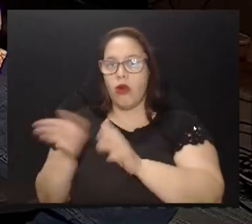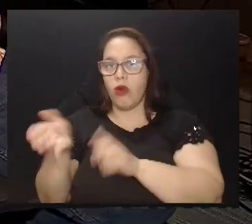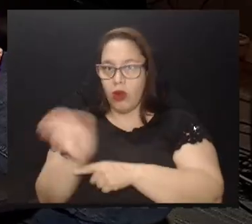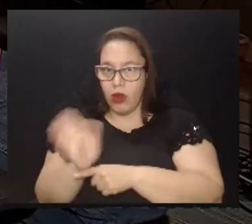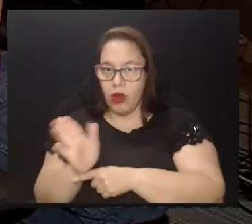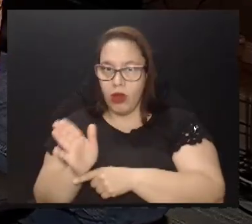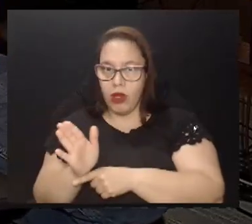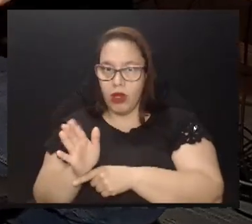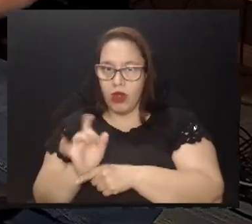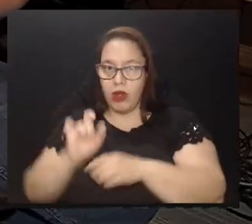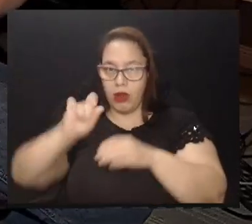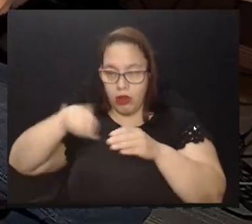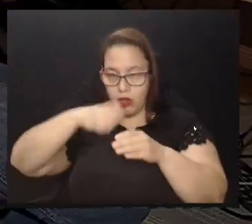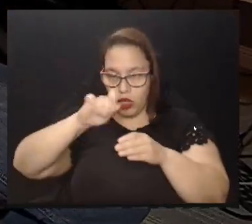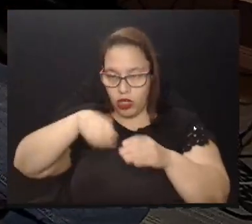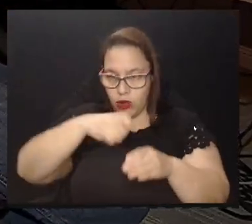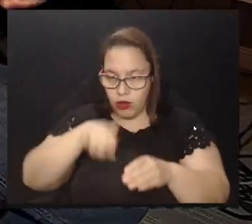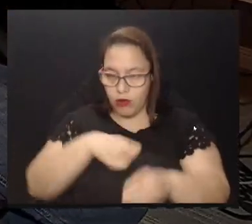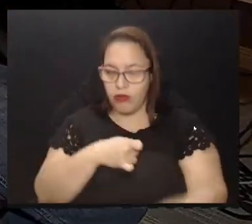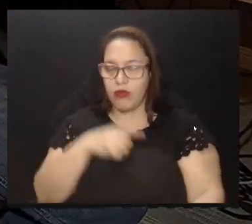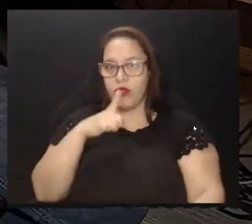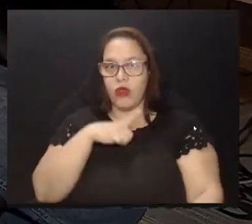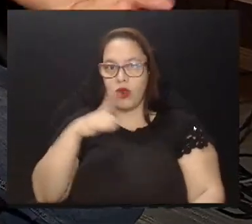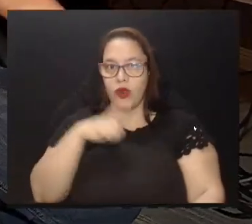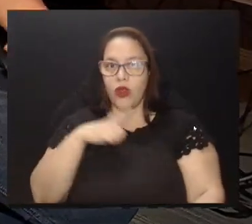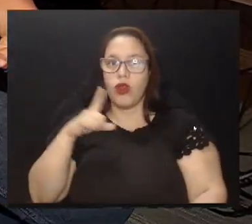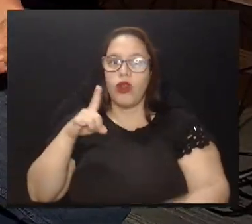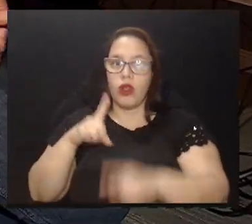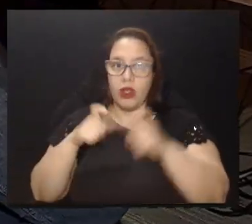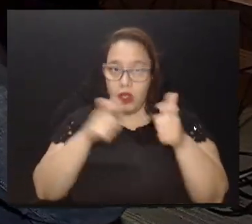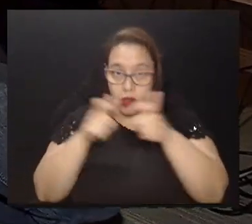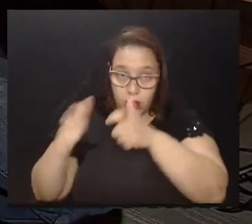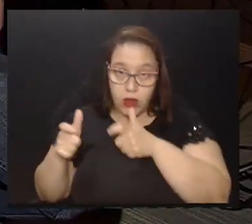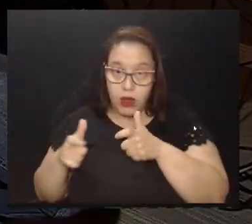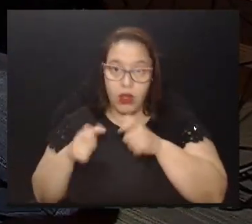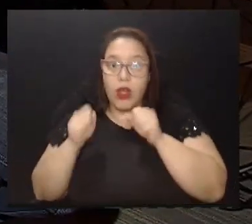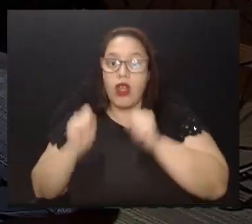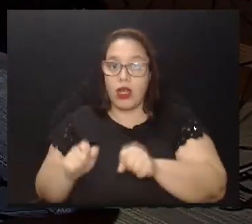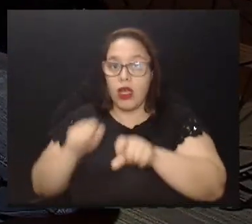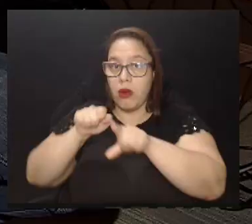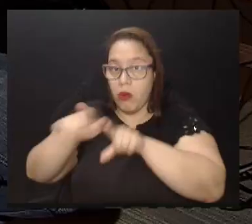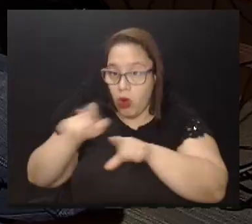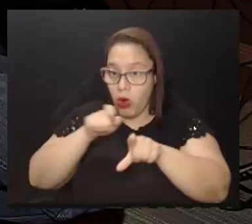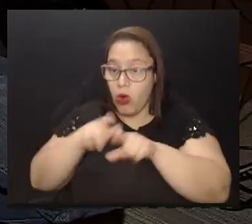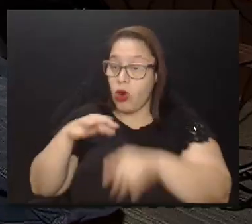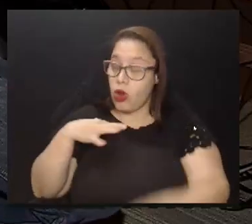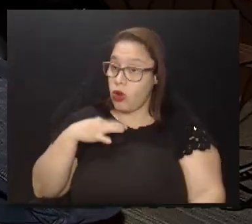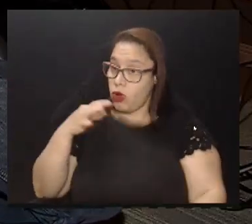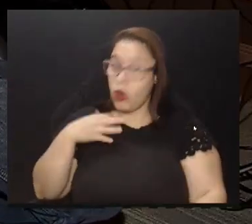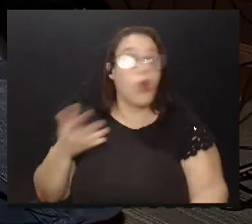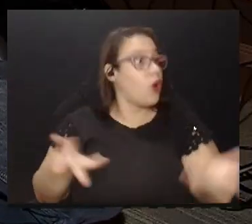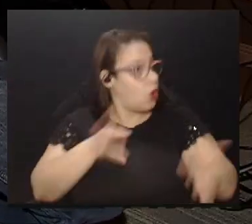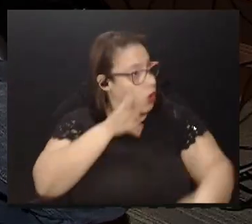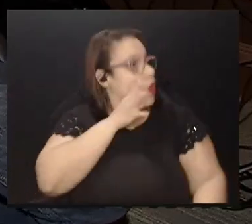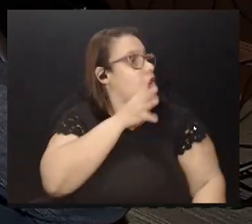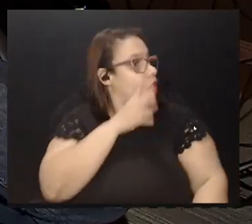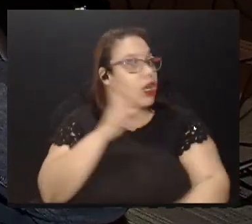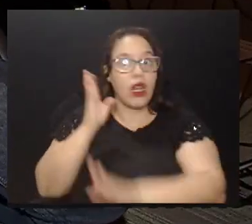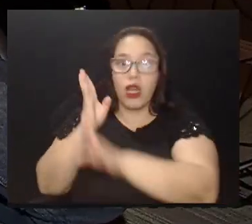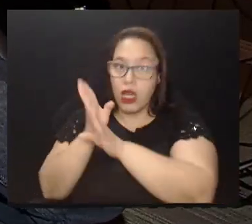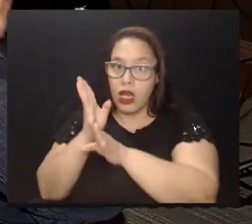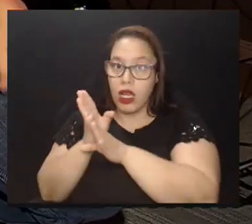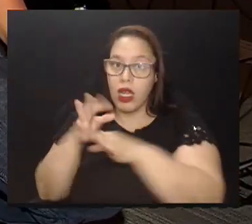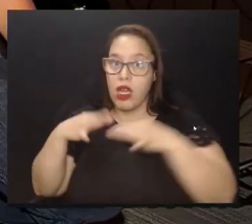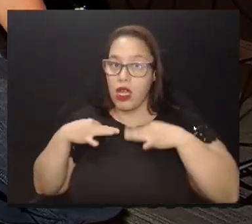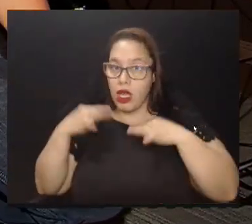costurar. Existem acervos de figurinos que você pode alugar essas peças. Olha que legal, pessoal. Então a gente vai achando, é uma camisa que tem em algum lugar, quanto